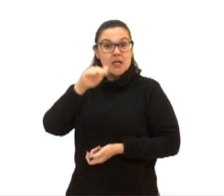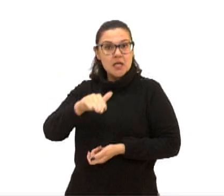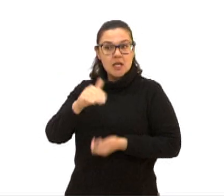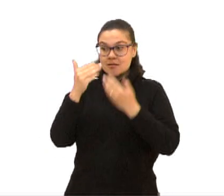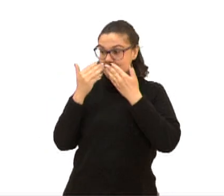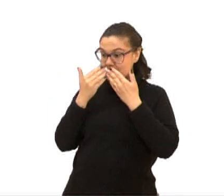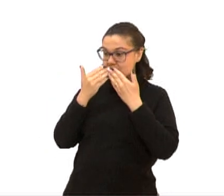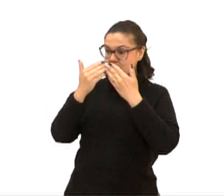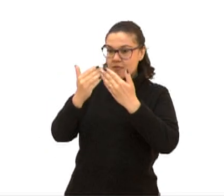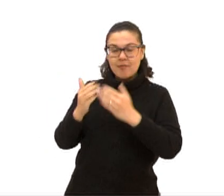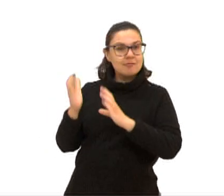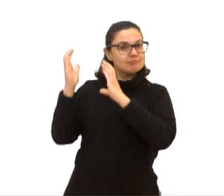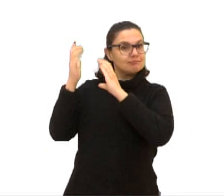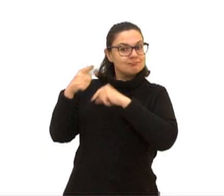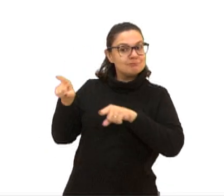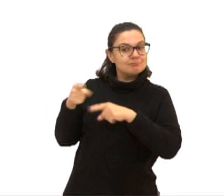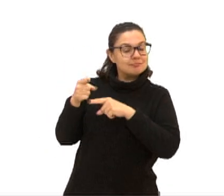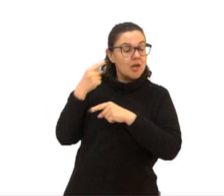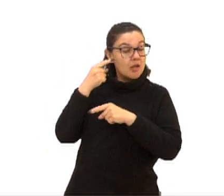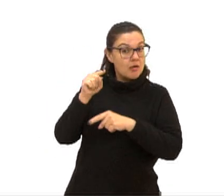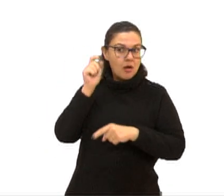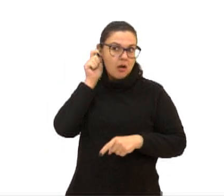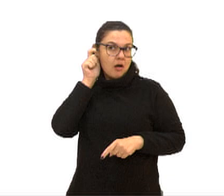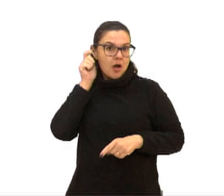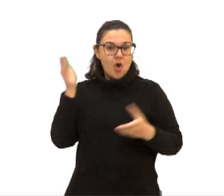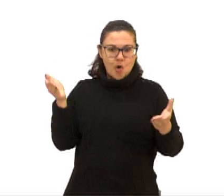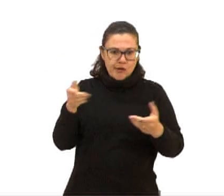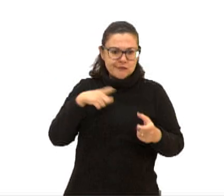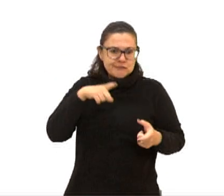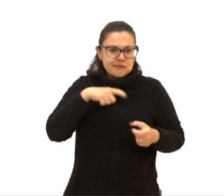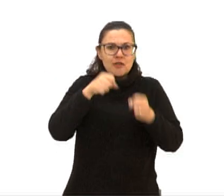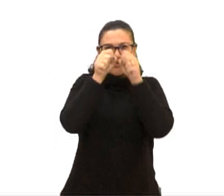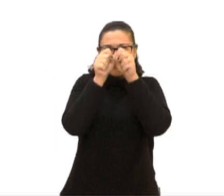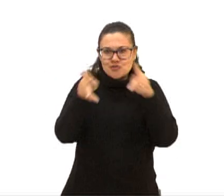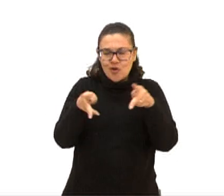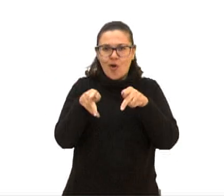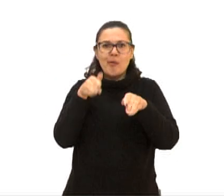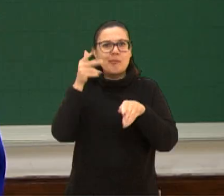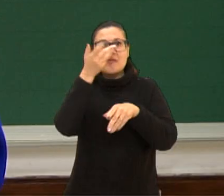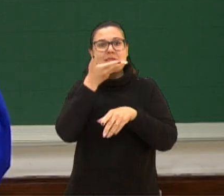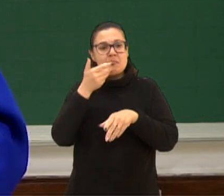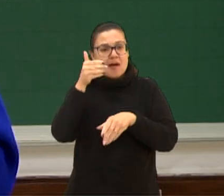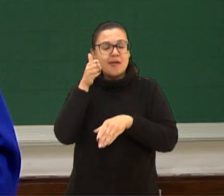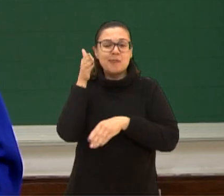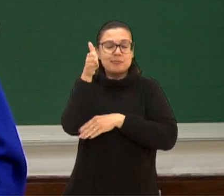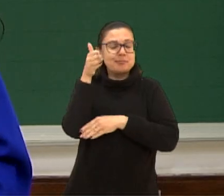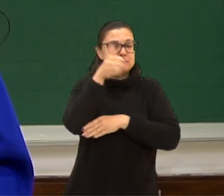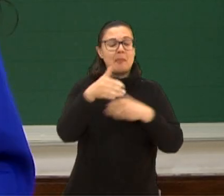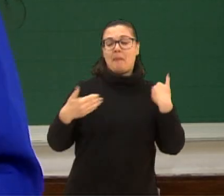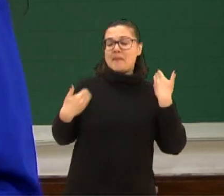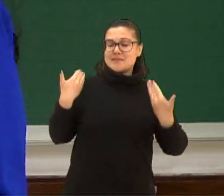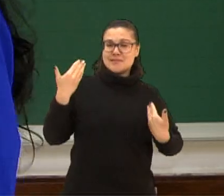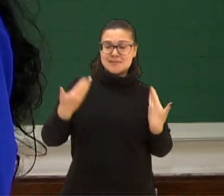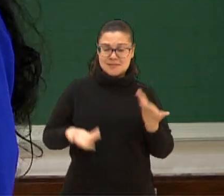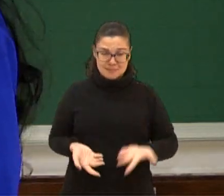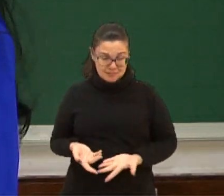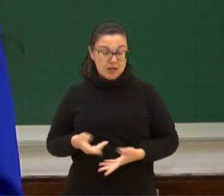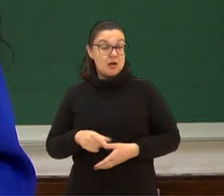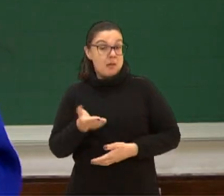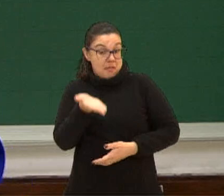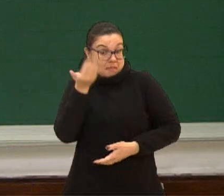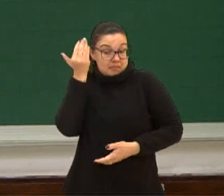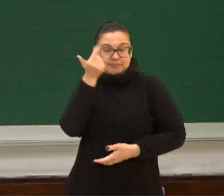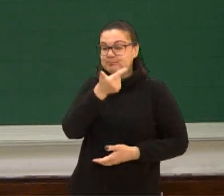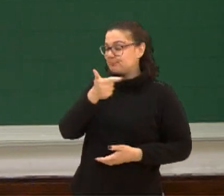em frente ao rádio, né, prestando atenção. Hoje a gente tem shopping, né, tem vários lugares para a criança se entreter, né? Mas na época